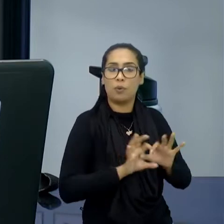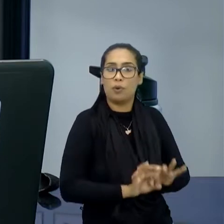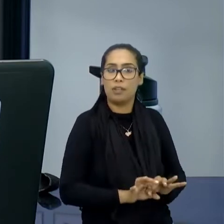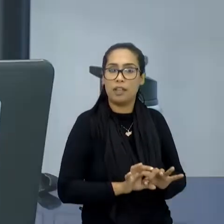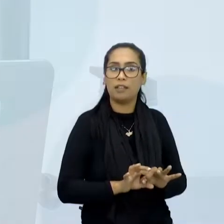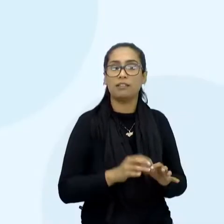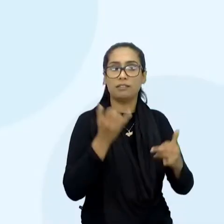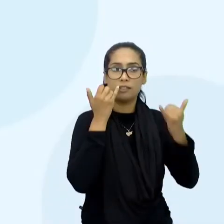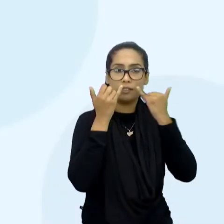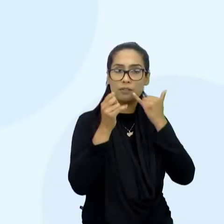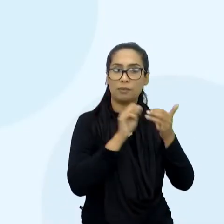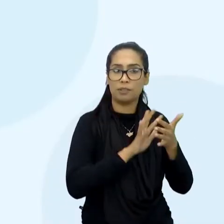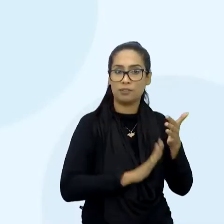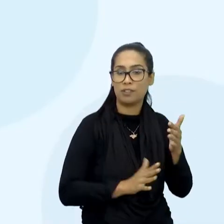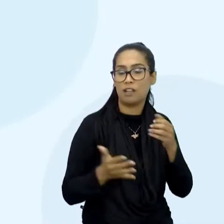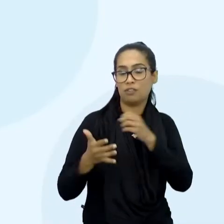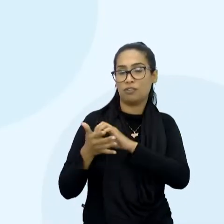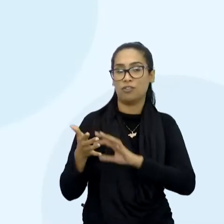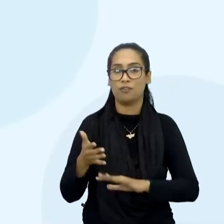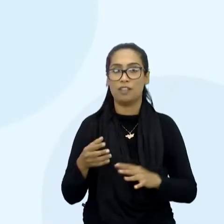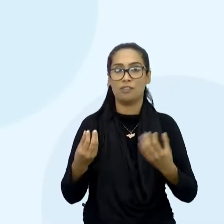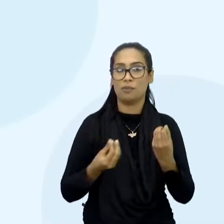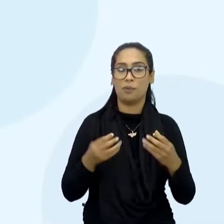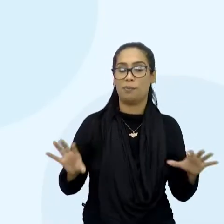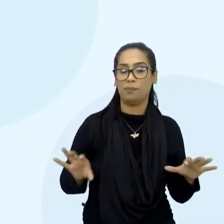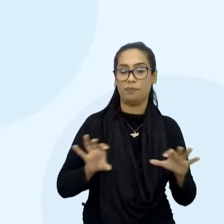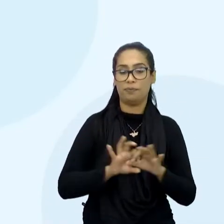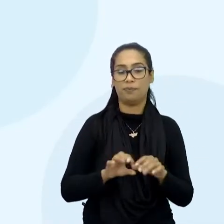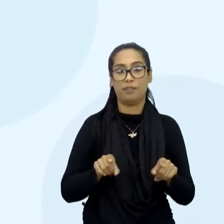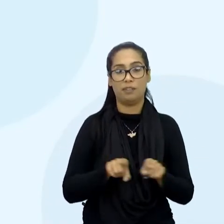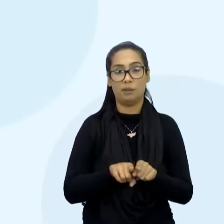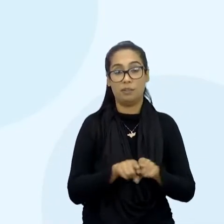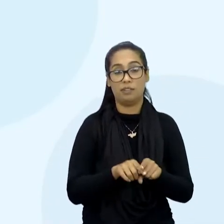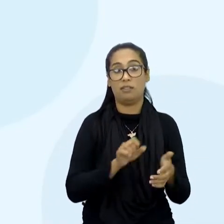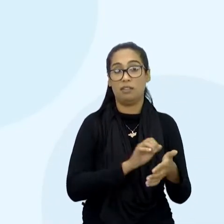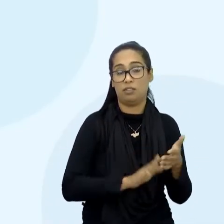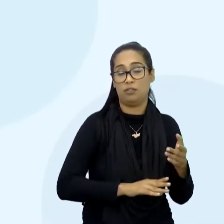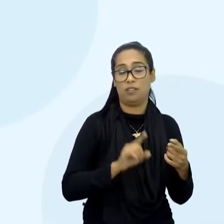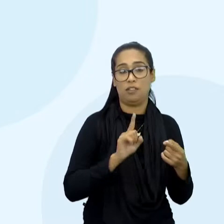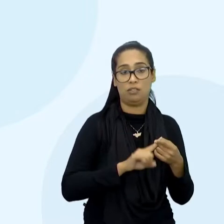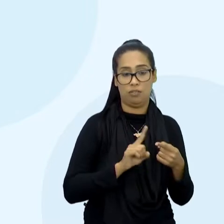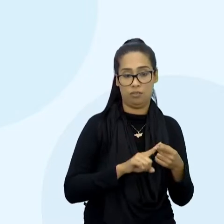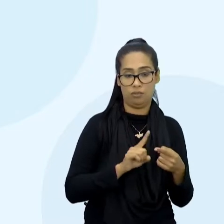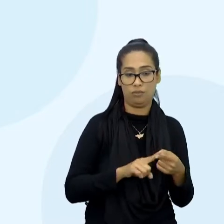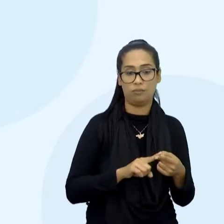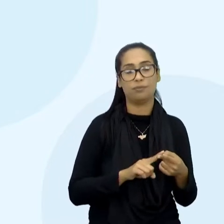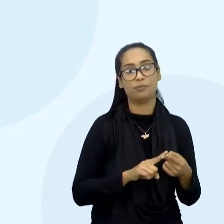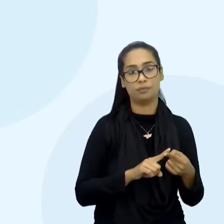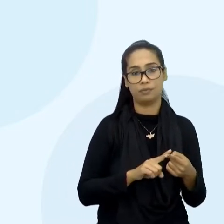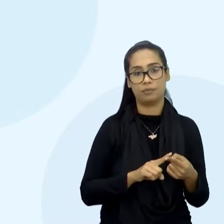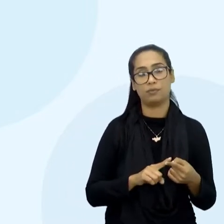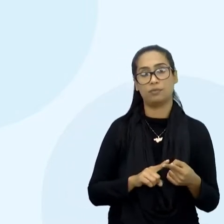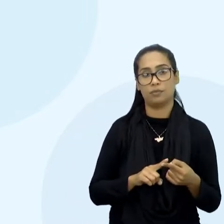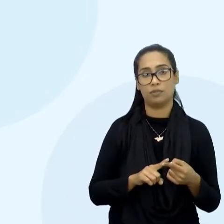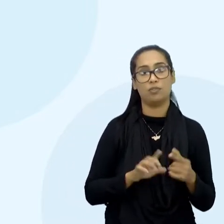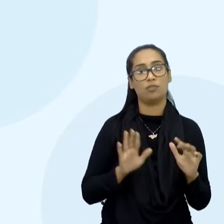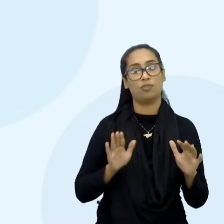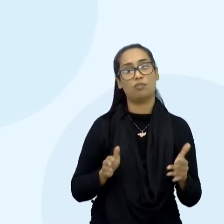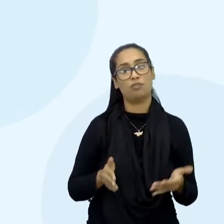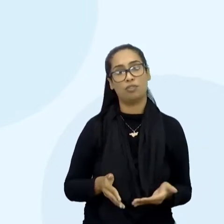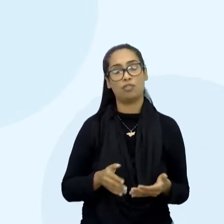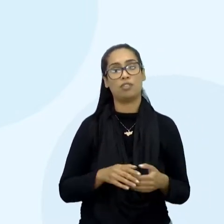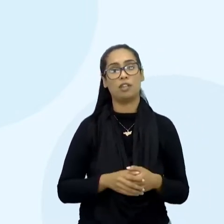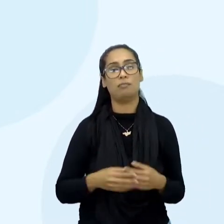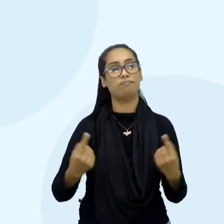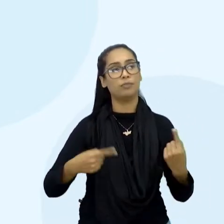duas atividades. Certo? Então, lá na atividade 1, professor Alcides, a gente discorreu um pouco sobre o